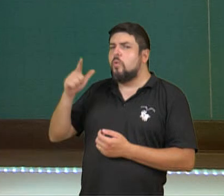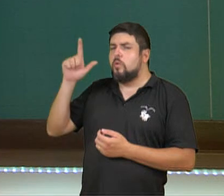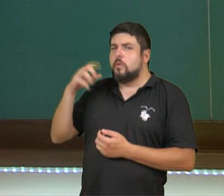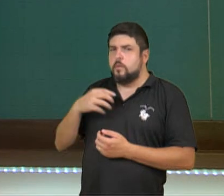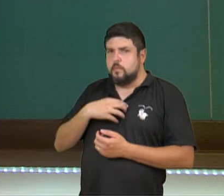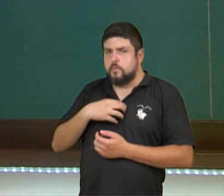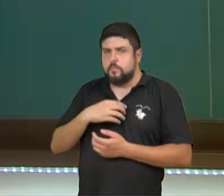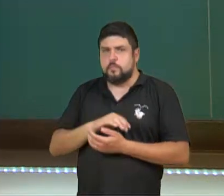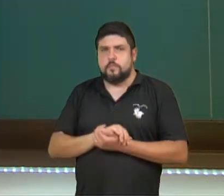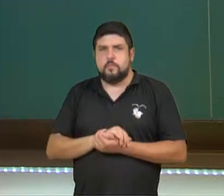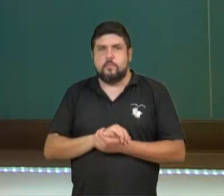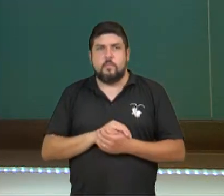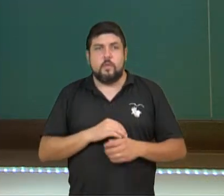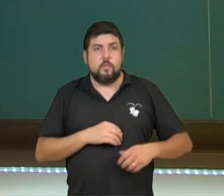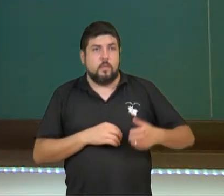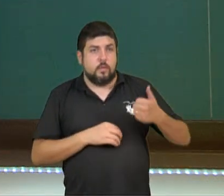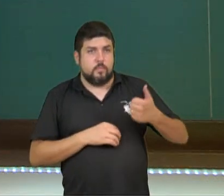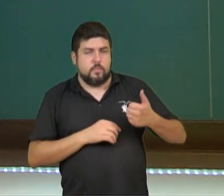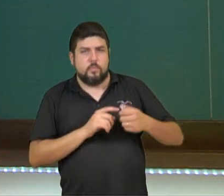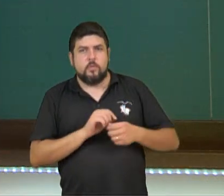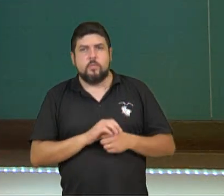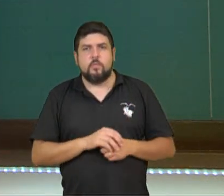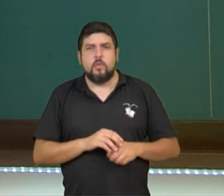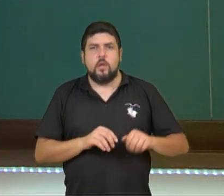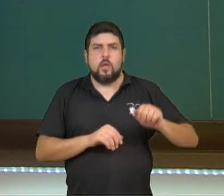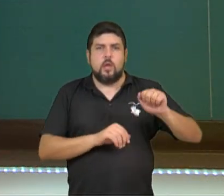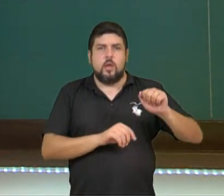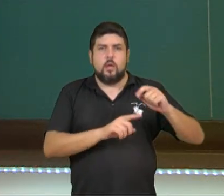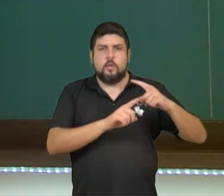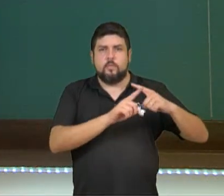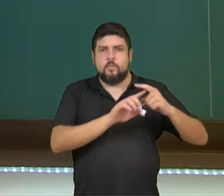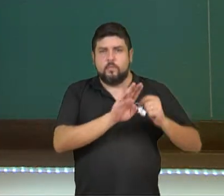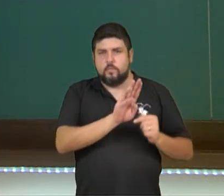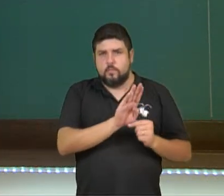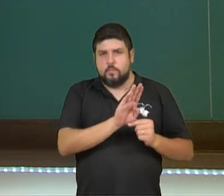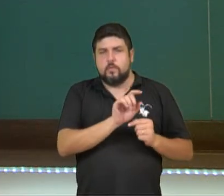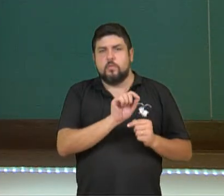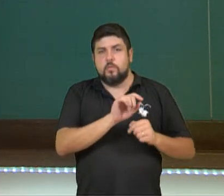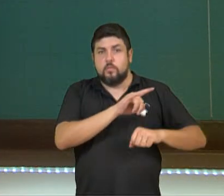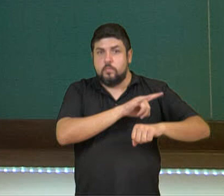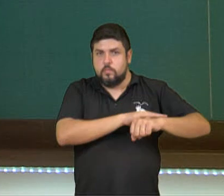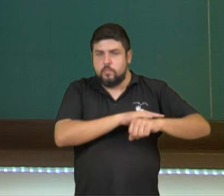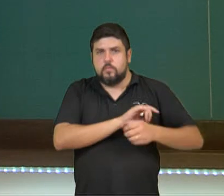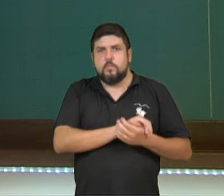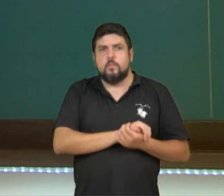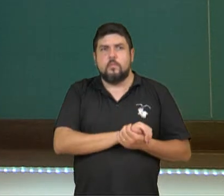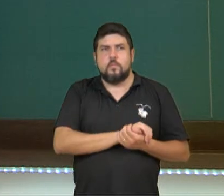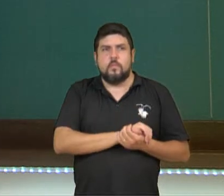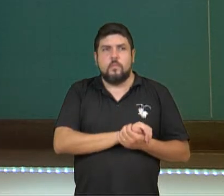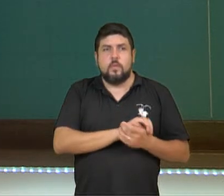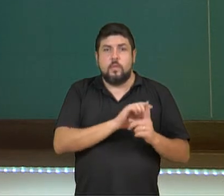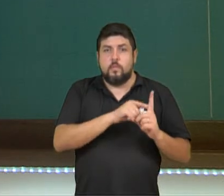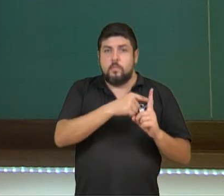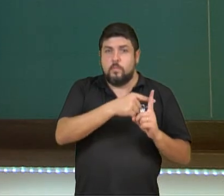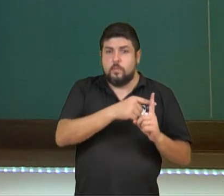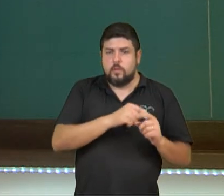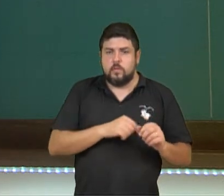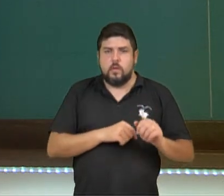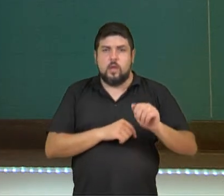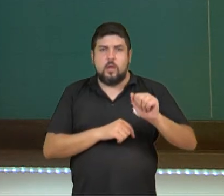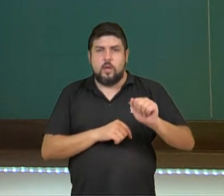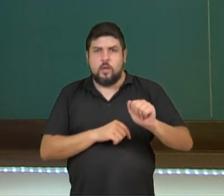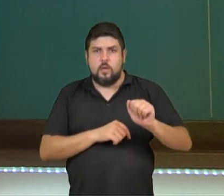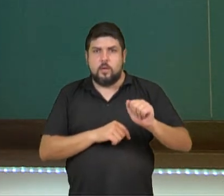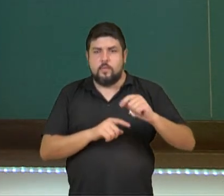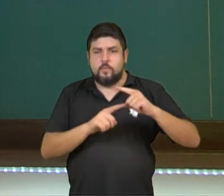gente viu está aqui, ó. A vezes B, que é a área do banheiro. A vezes C, ó, esse pedaço